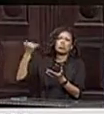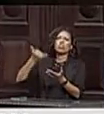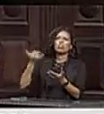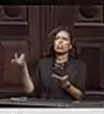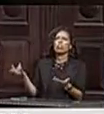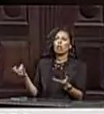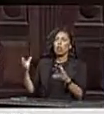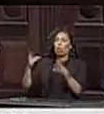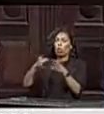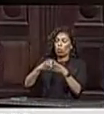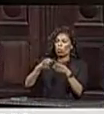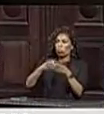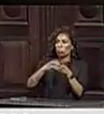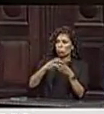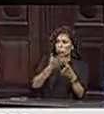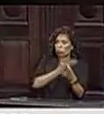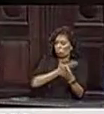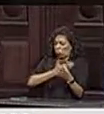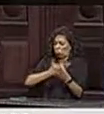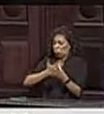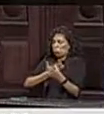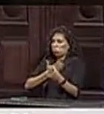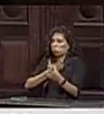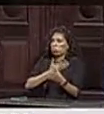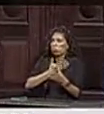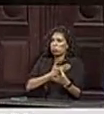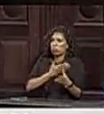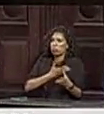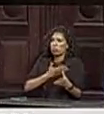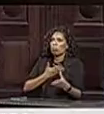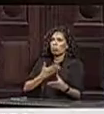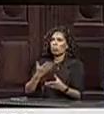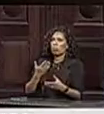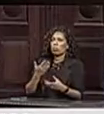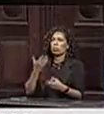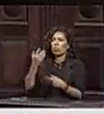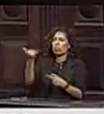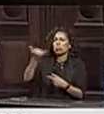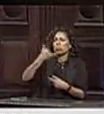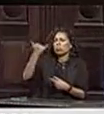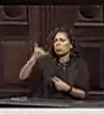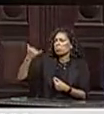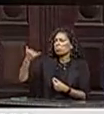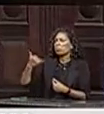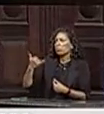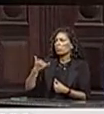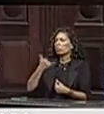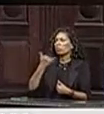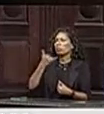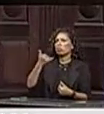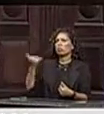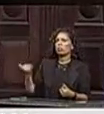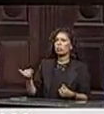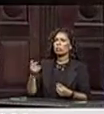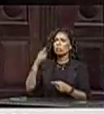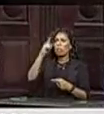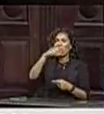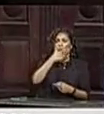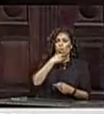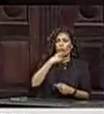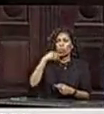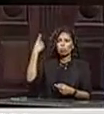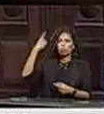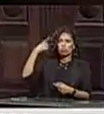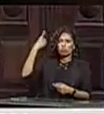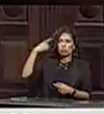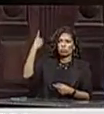O grupo de anistiados políticos, CAO, no mandato de deputado federal, lutou